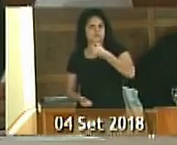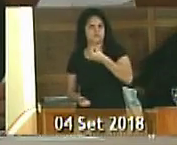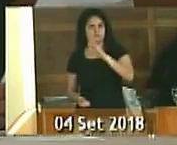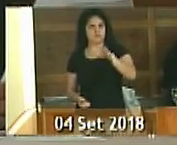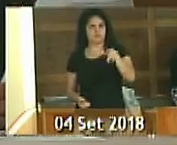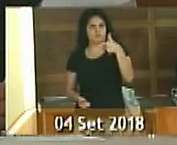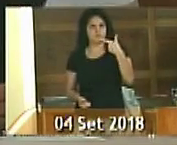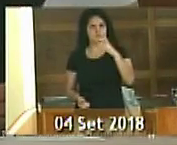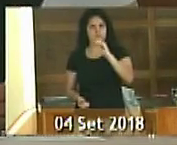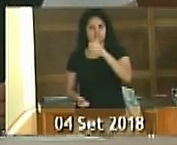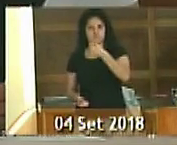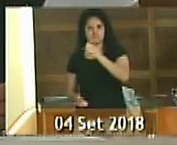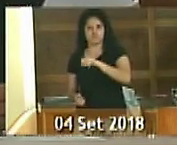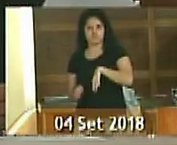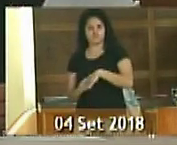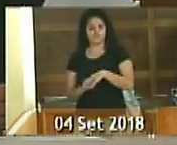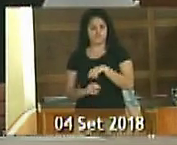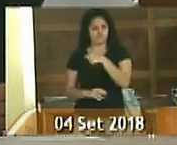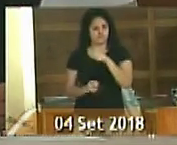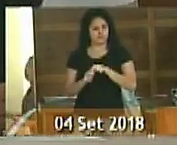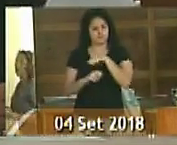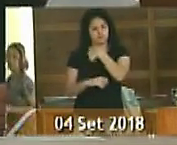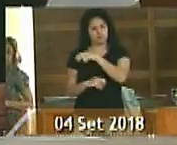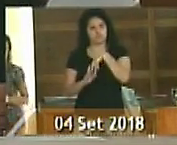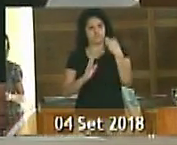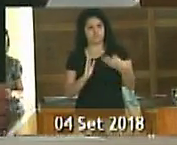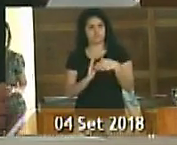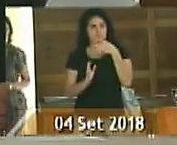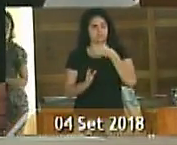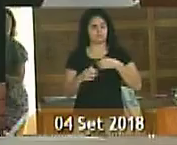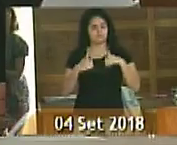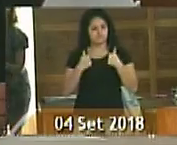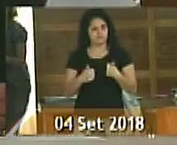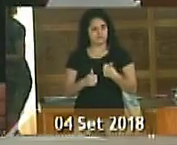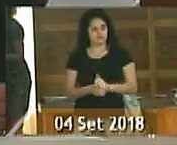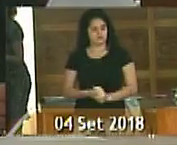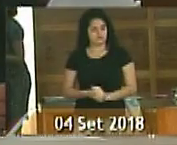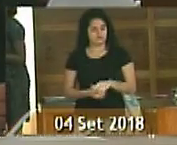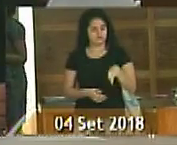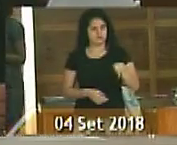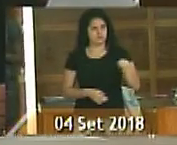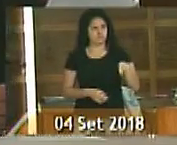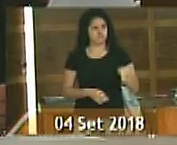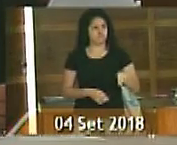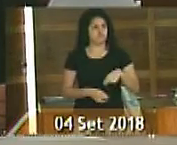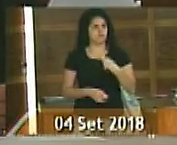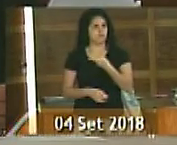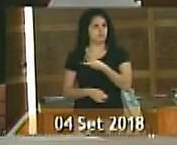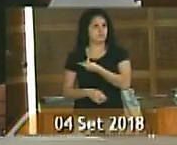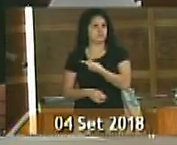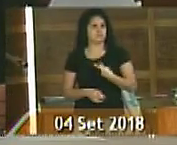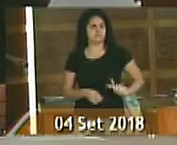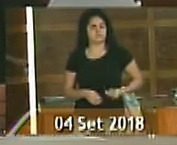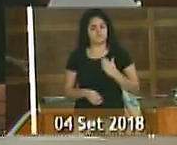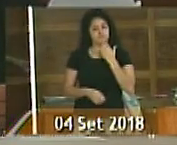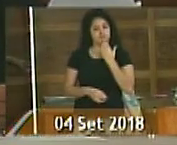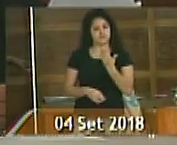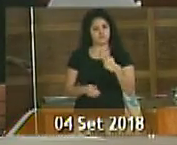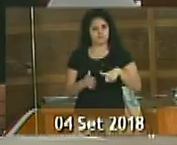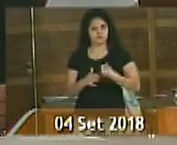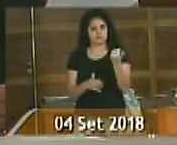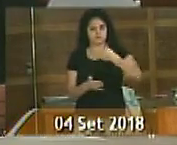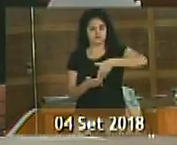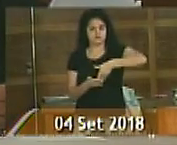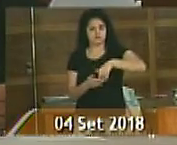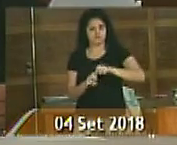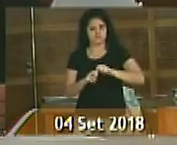406/2018, de sua autoria, tendo sido todos aprovados por unanimidade de voto. Em seguida, o senhor presidente solicitou o primeiro